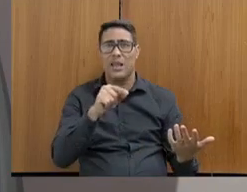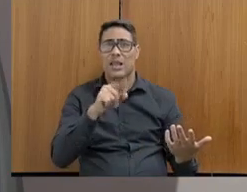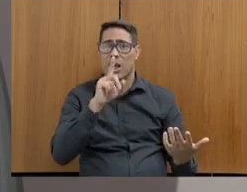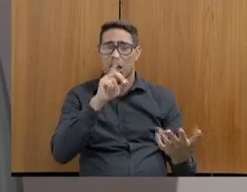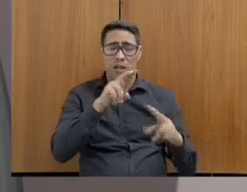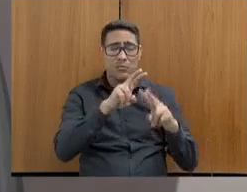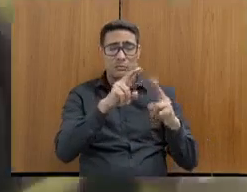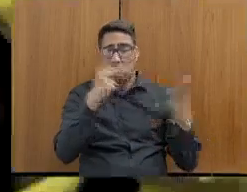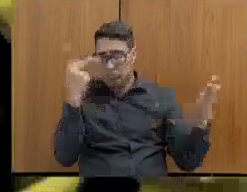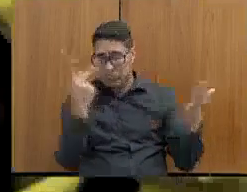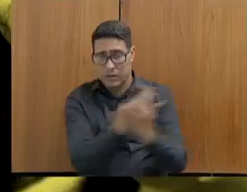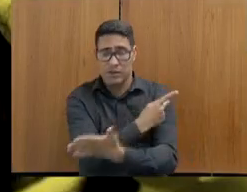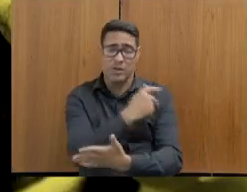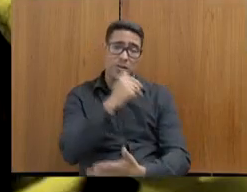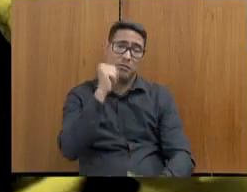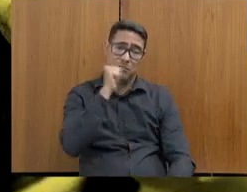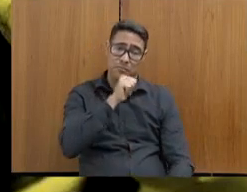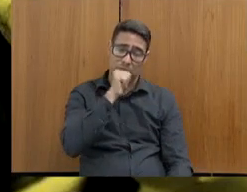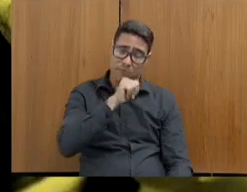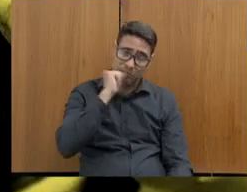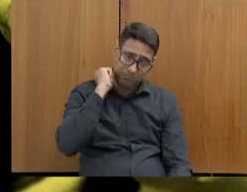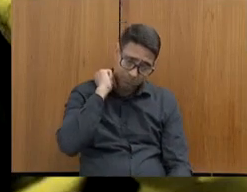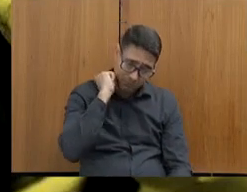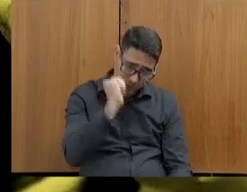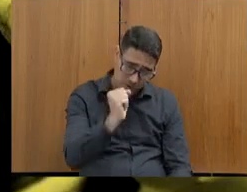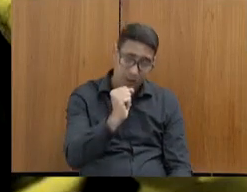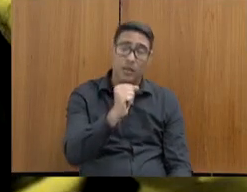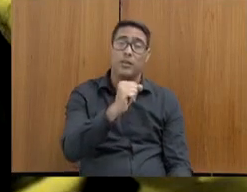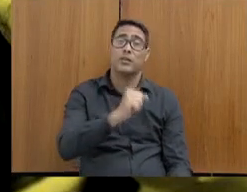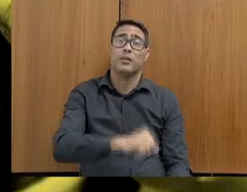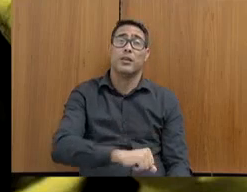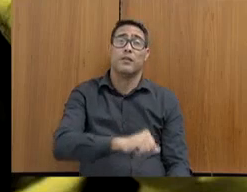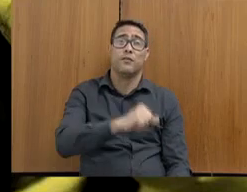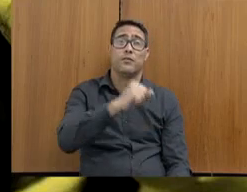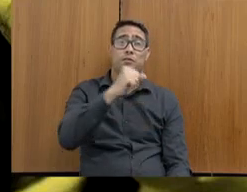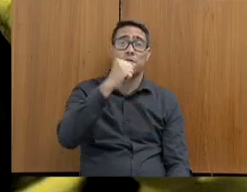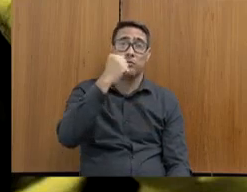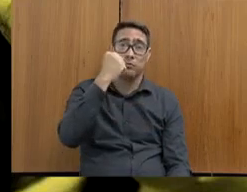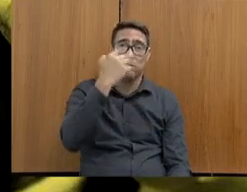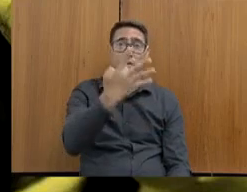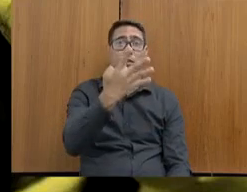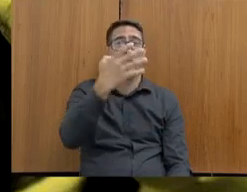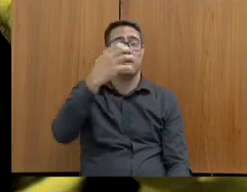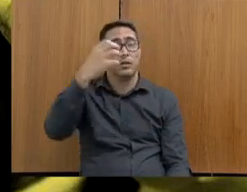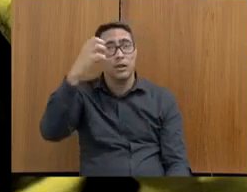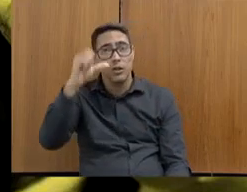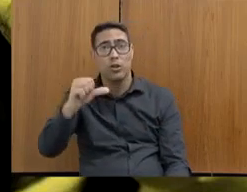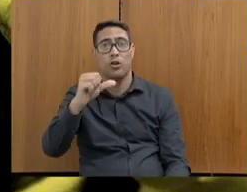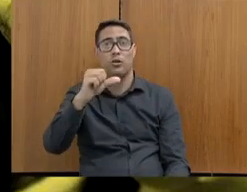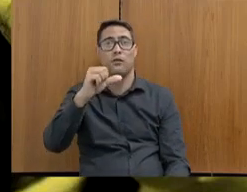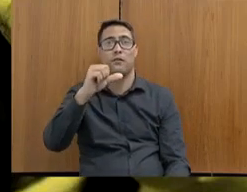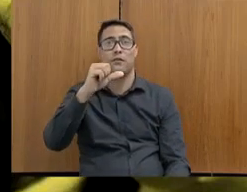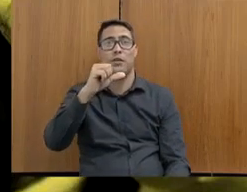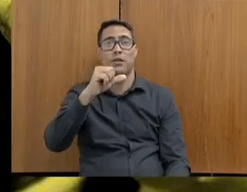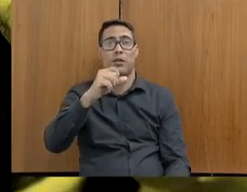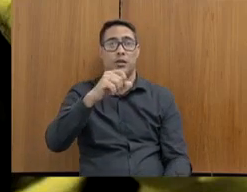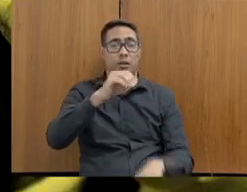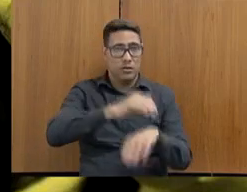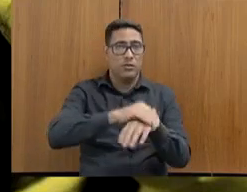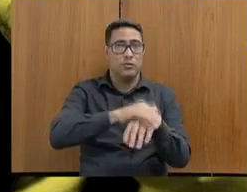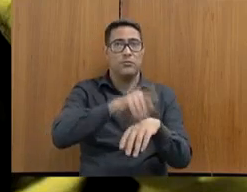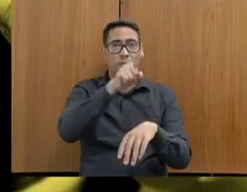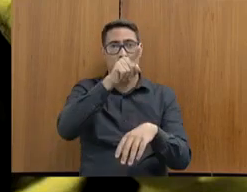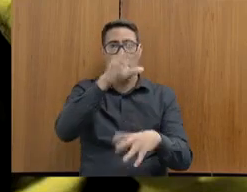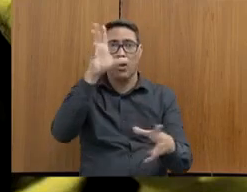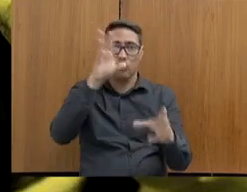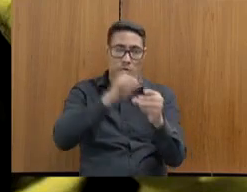nós tivemos é a instauração de 49 procedimentos de Janeiro abril de 2023 e a conclusão